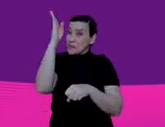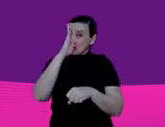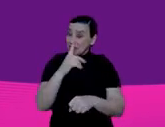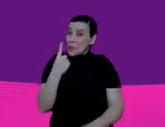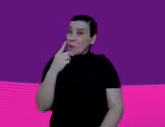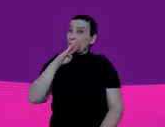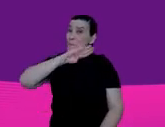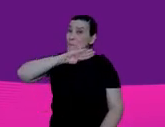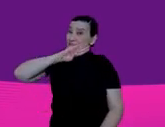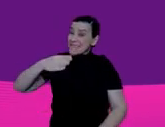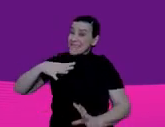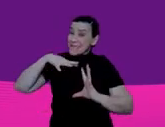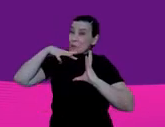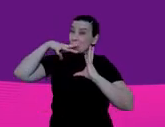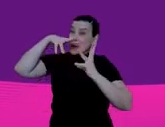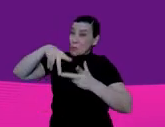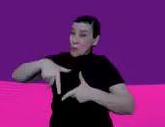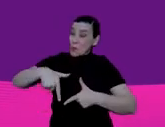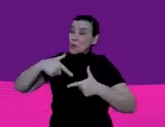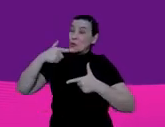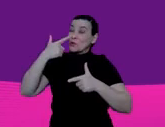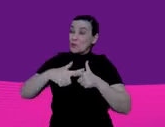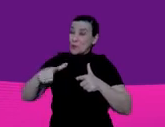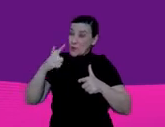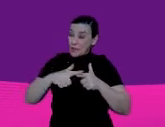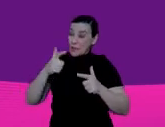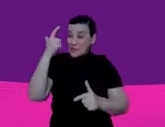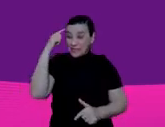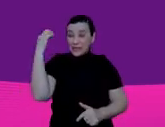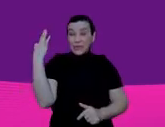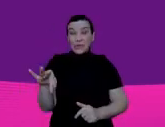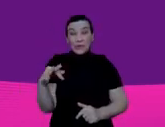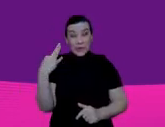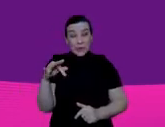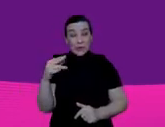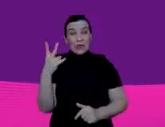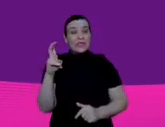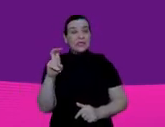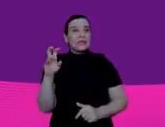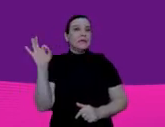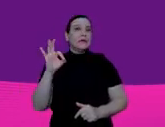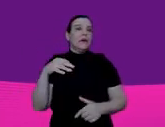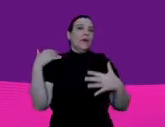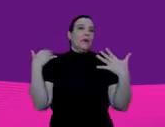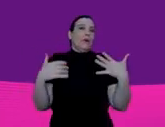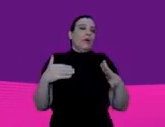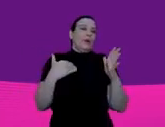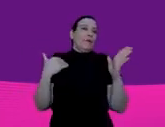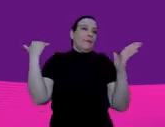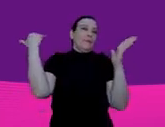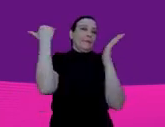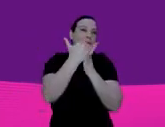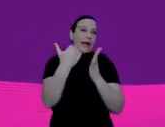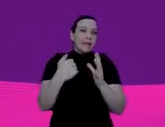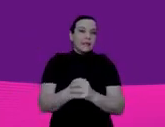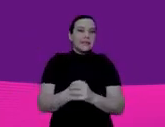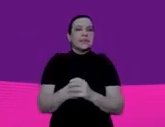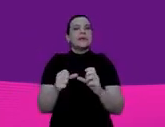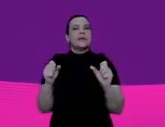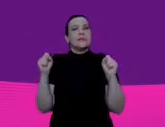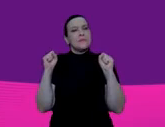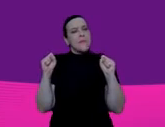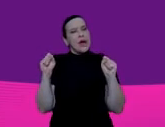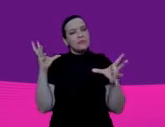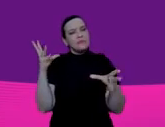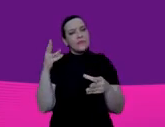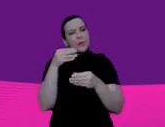que sofrem com enxaqueca, esses 25% tomam uma outra dimensão. Então, a gente pode chegar à conclusão que a cefaleia